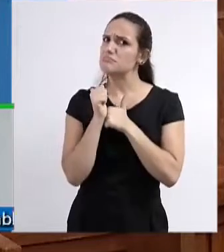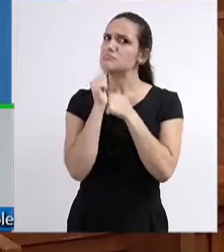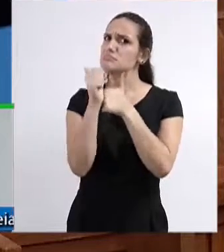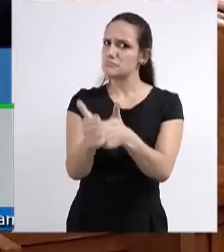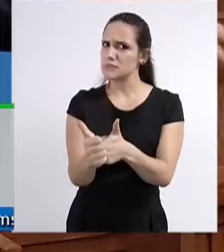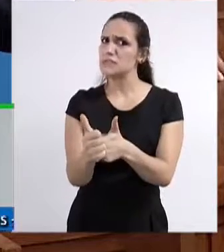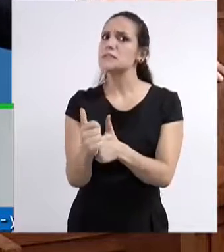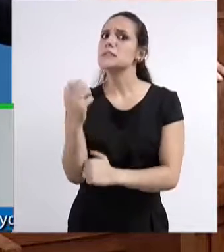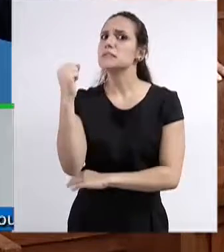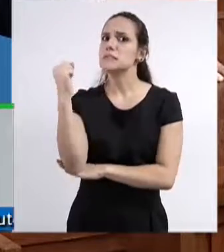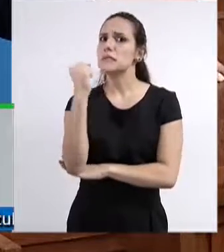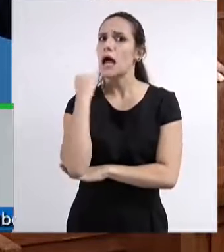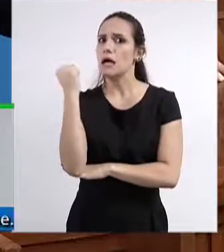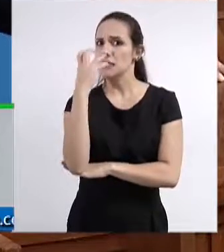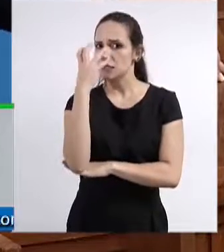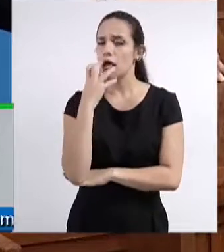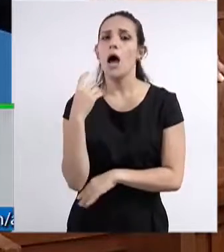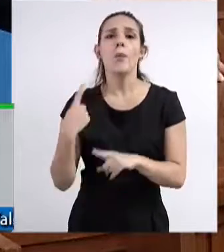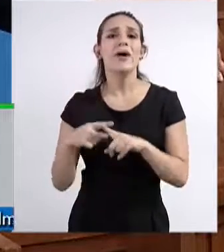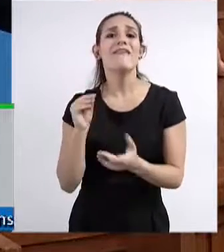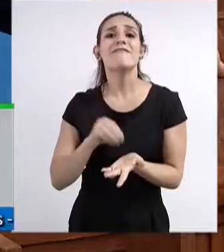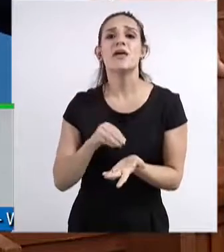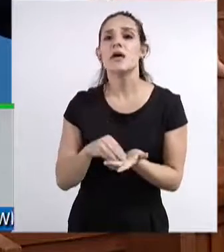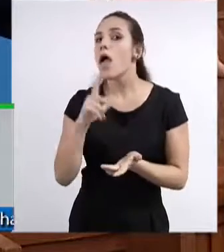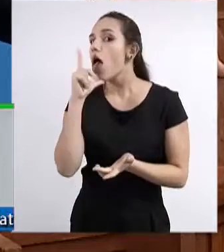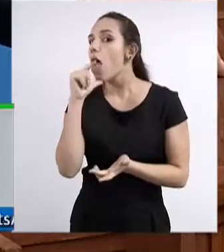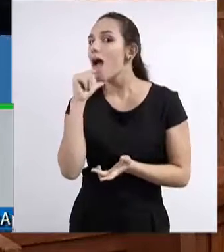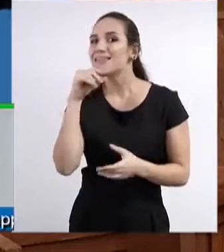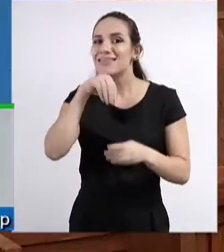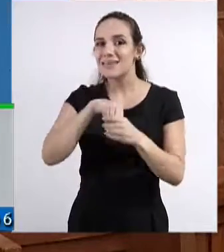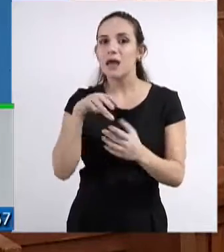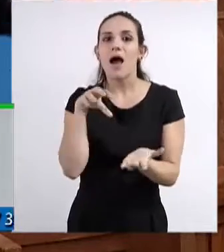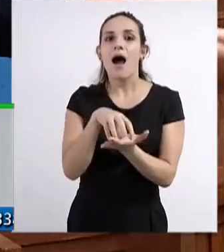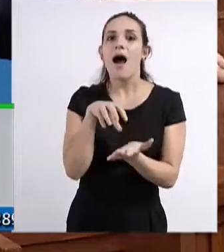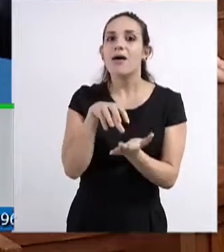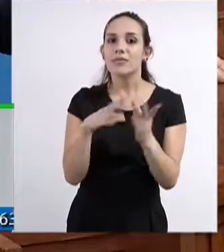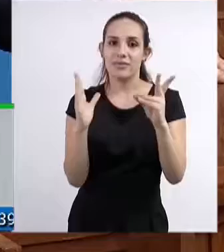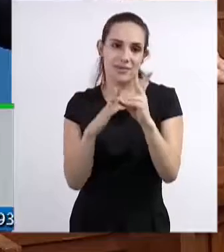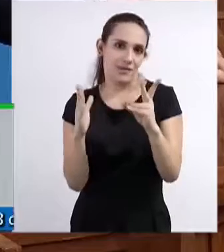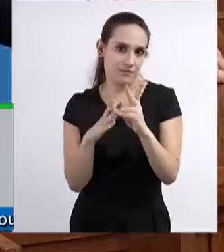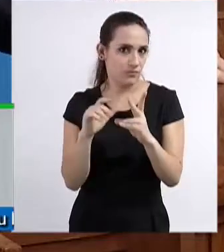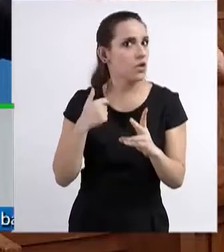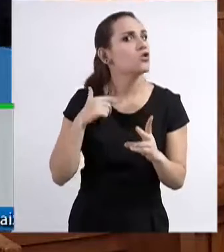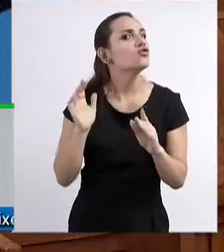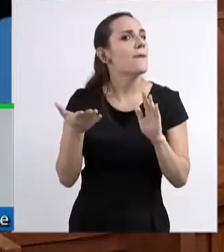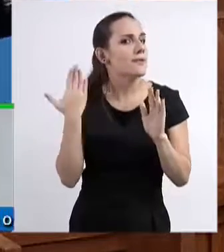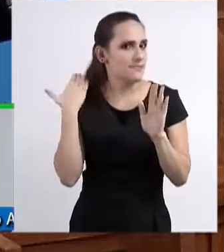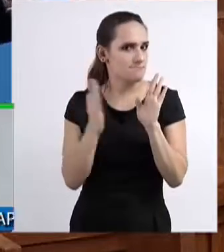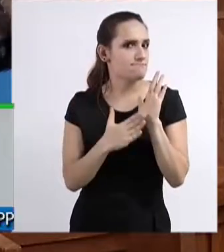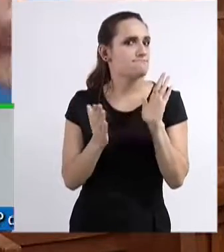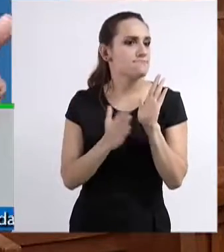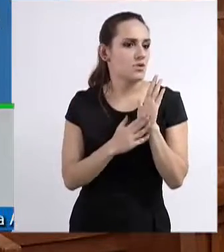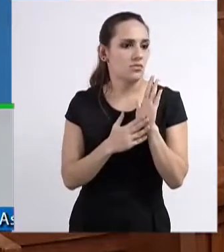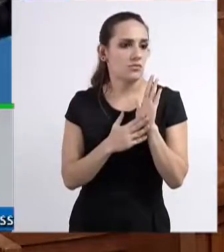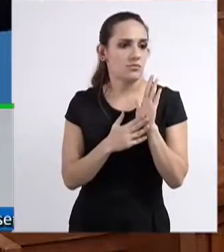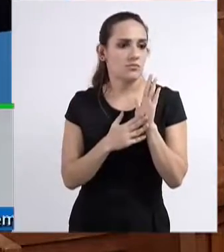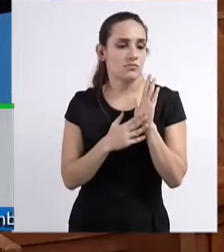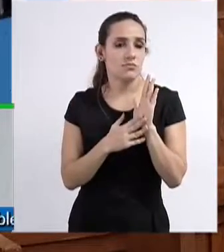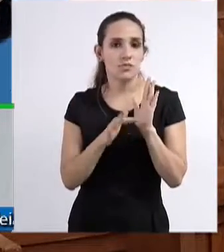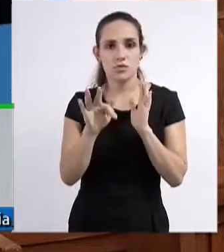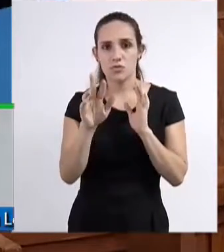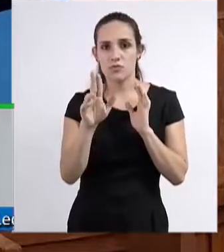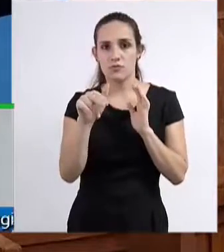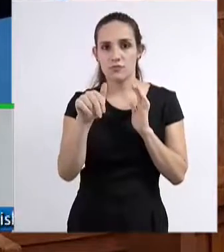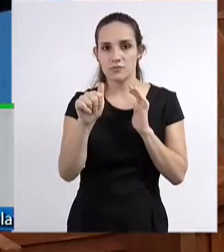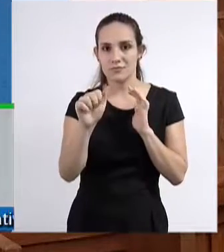e sério problema do abastecimento de água nas aldeias. Cheguei a propor, à época, inclusive, que a